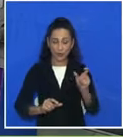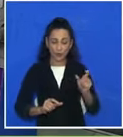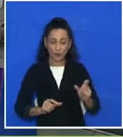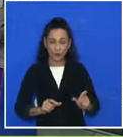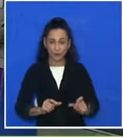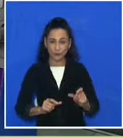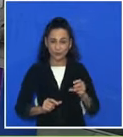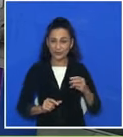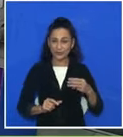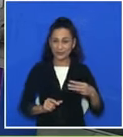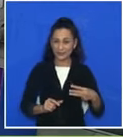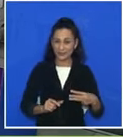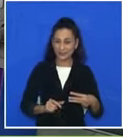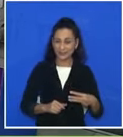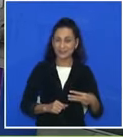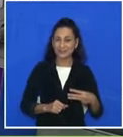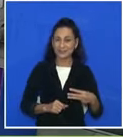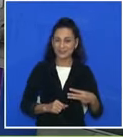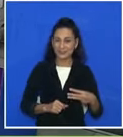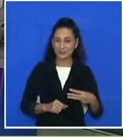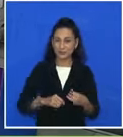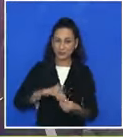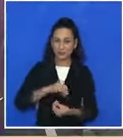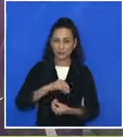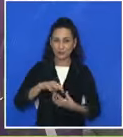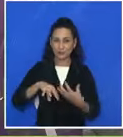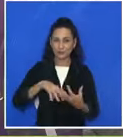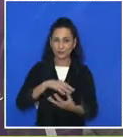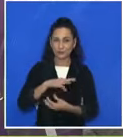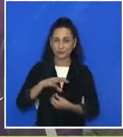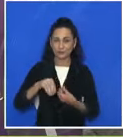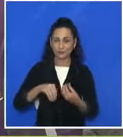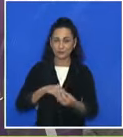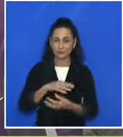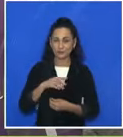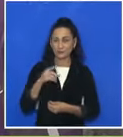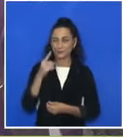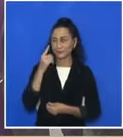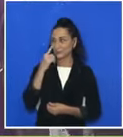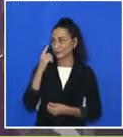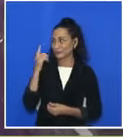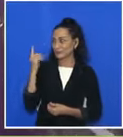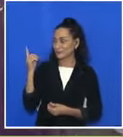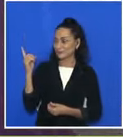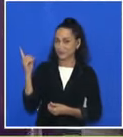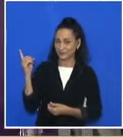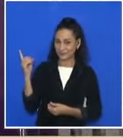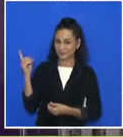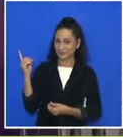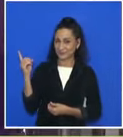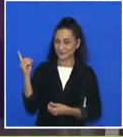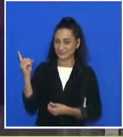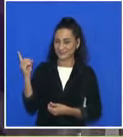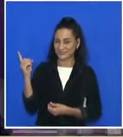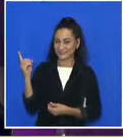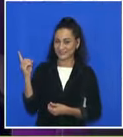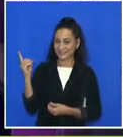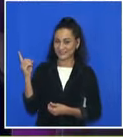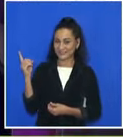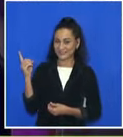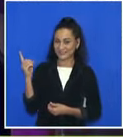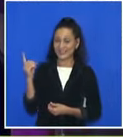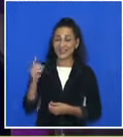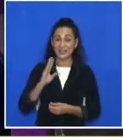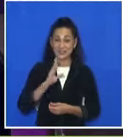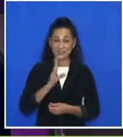3. Nosso globo já está girando, bola posicionada valendo. E já temos as 10 bolas